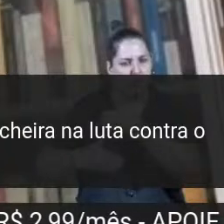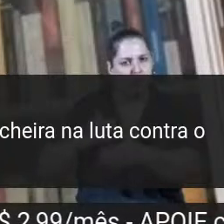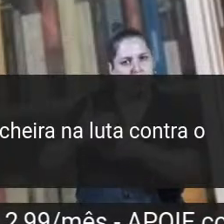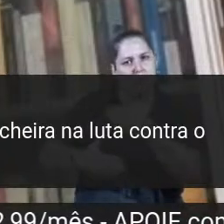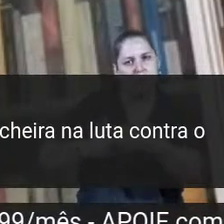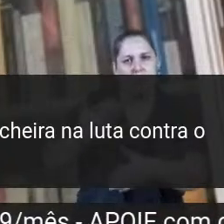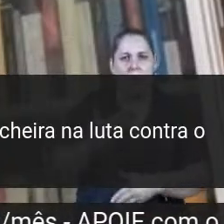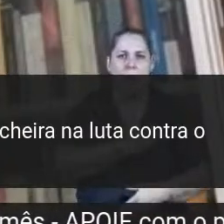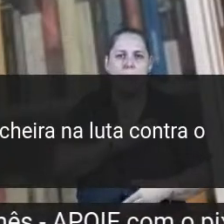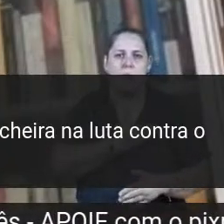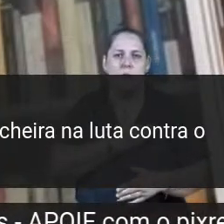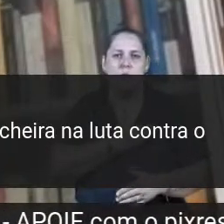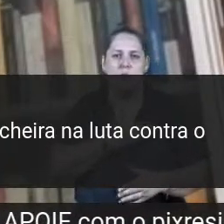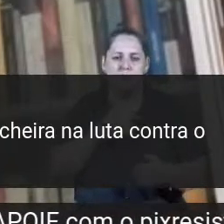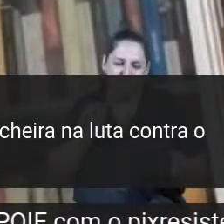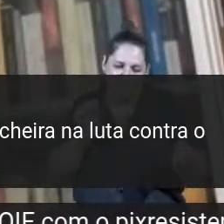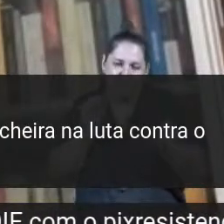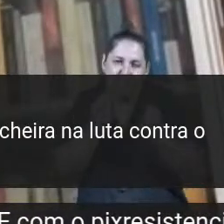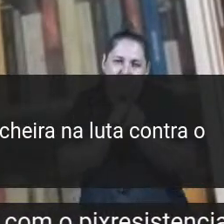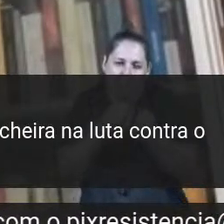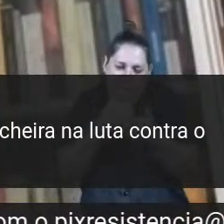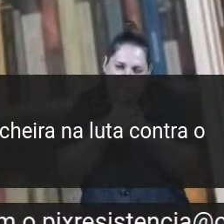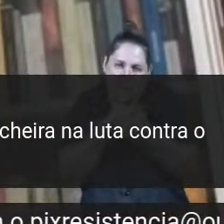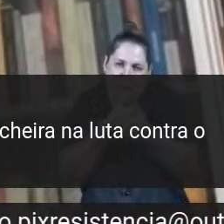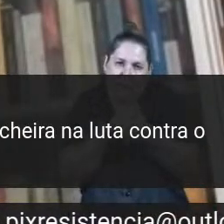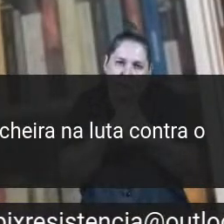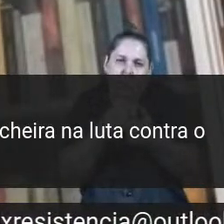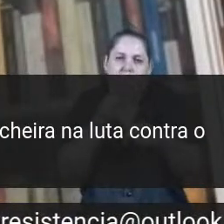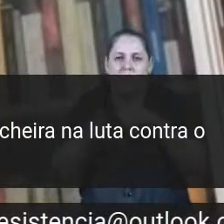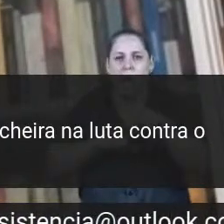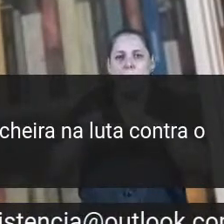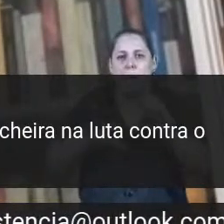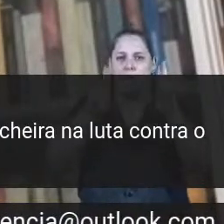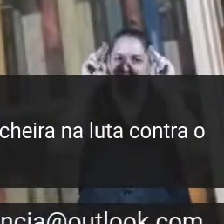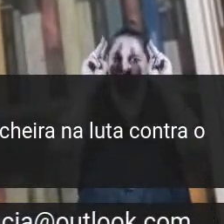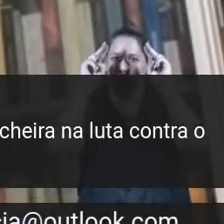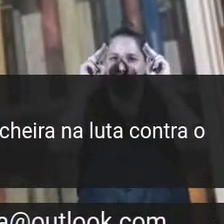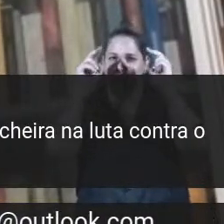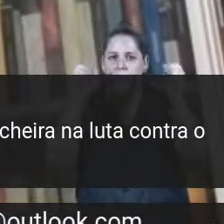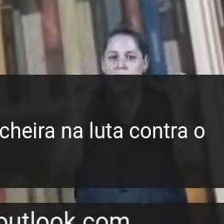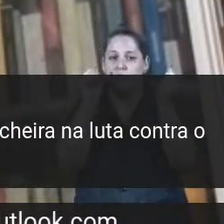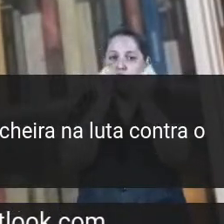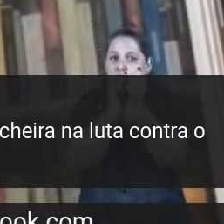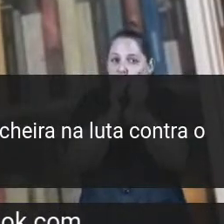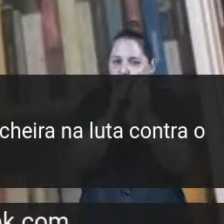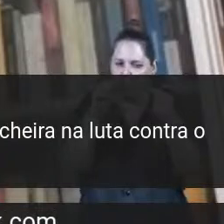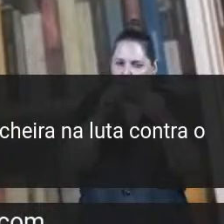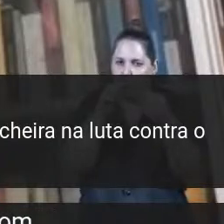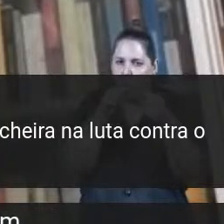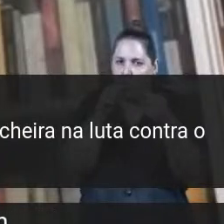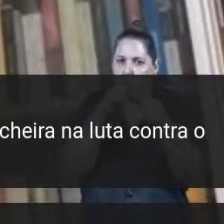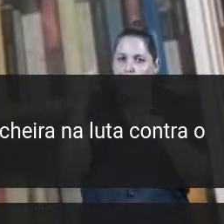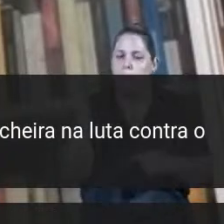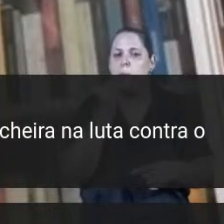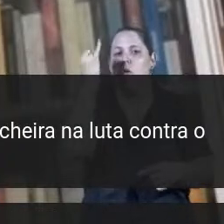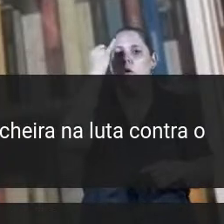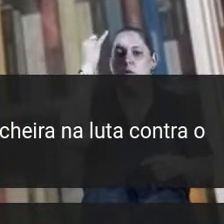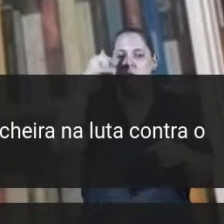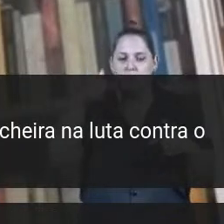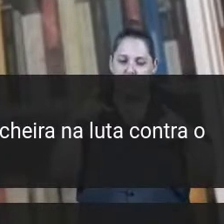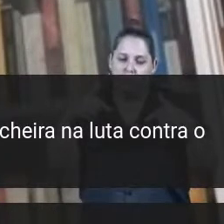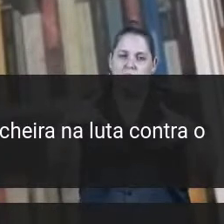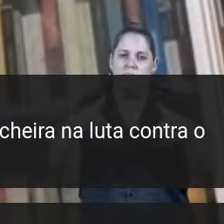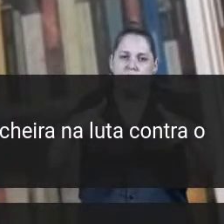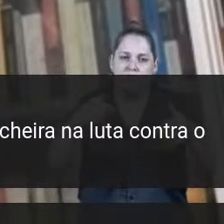muito próximos, porque trabalhamos alguns temas em comum que foram muito importantes para esse enfrentamento que